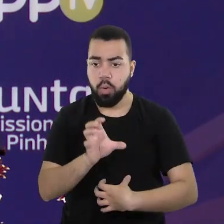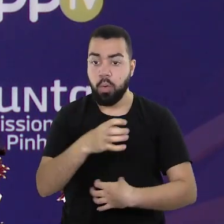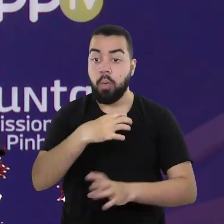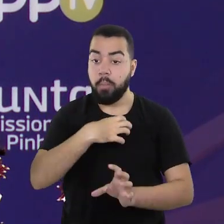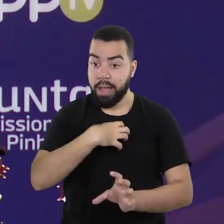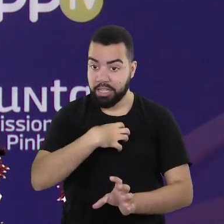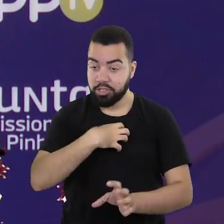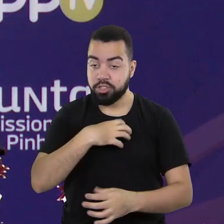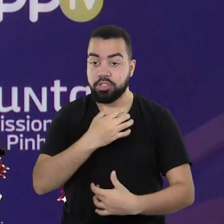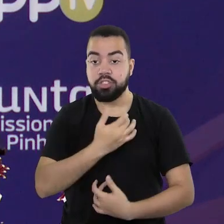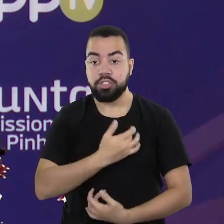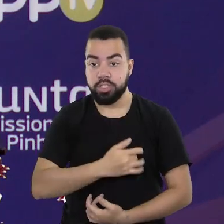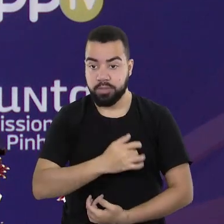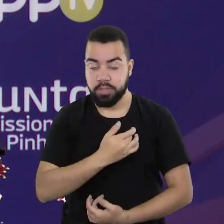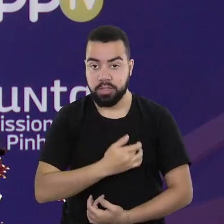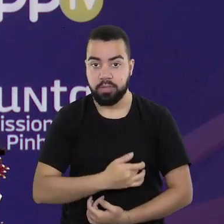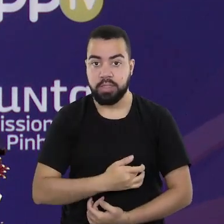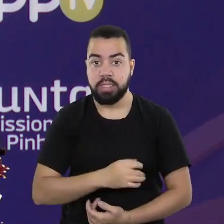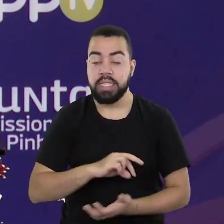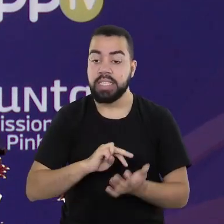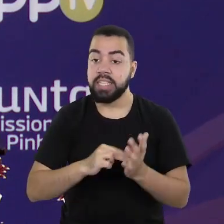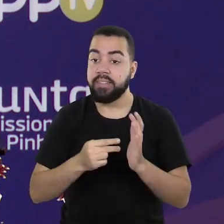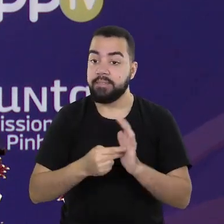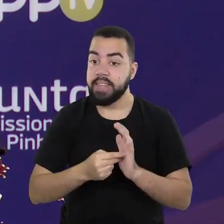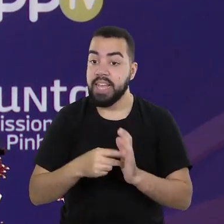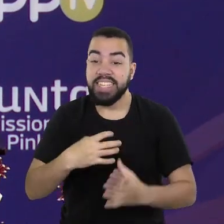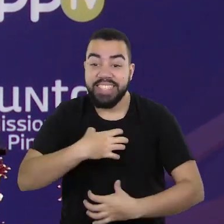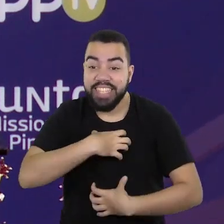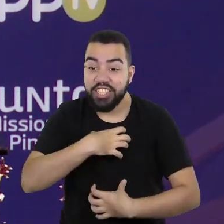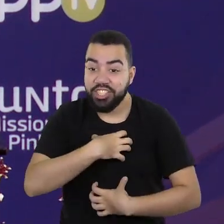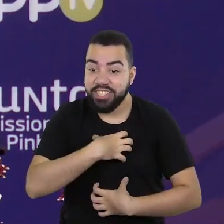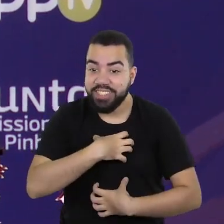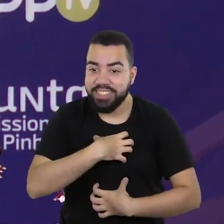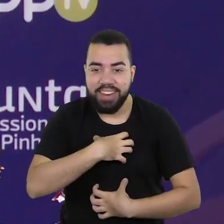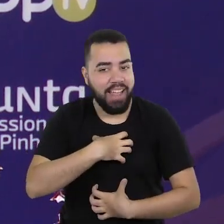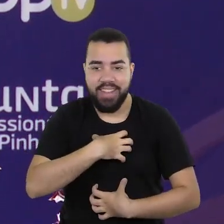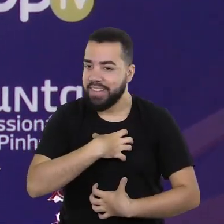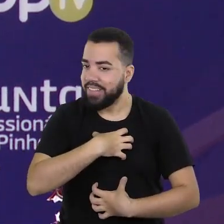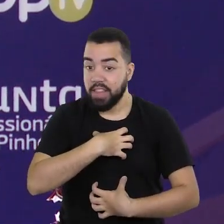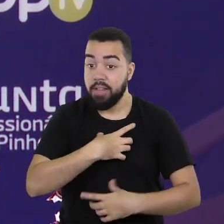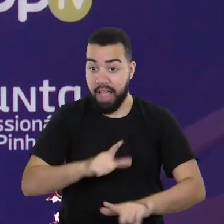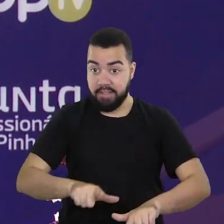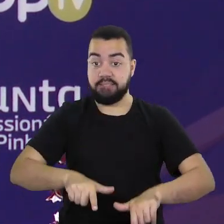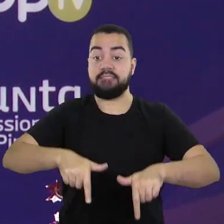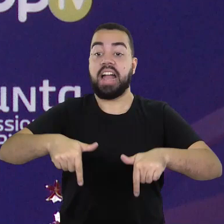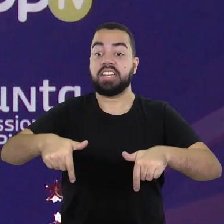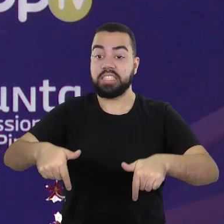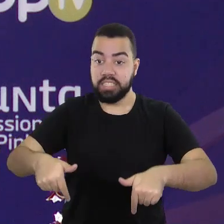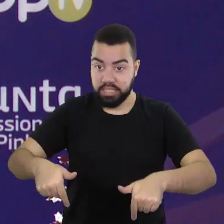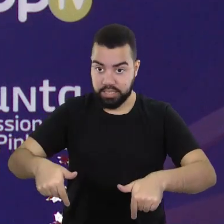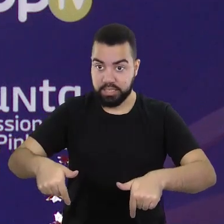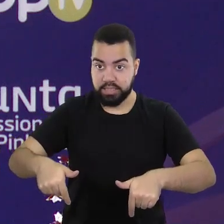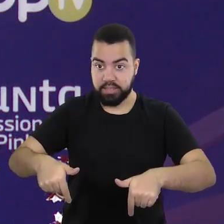não é o que você sente, é o que você faz. Diz o texto, veja no